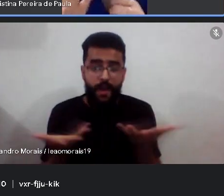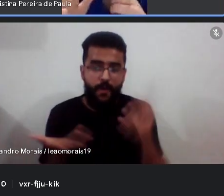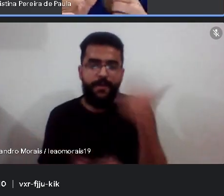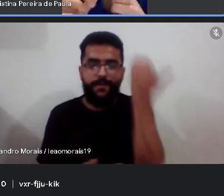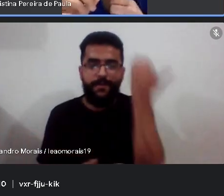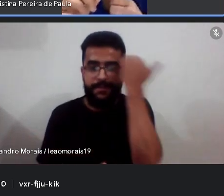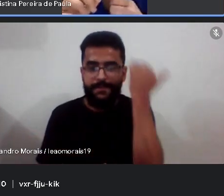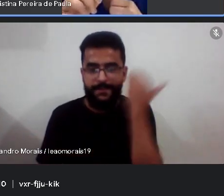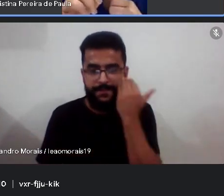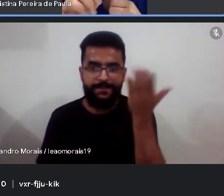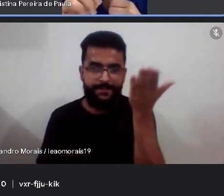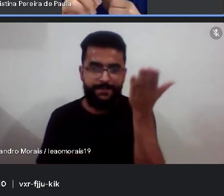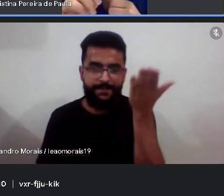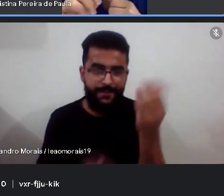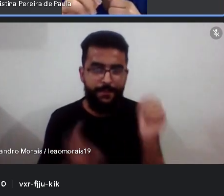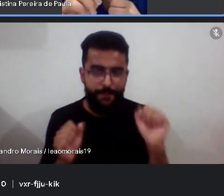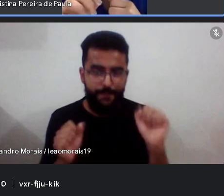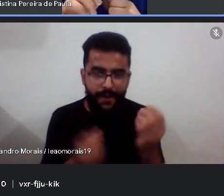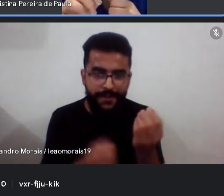assim, Leandro.